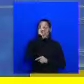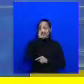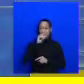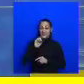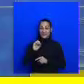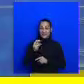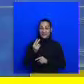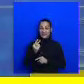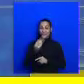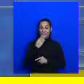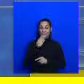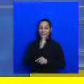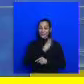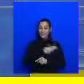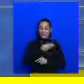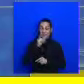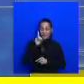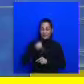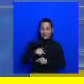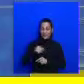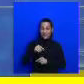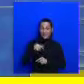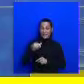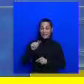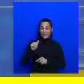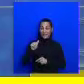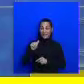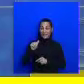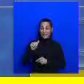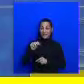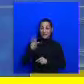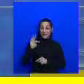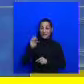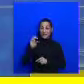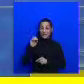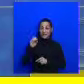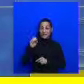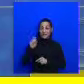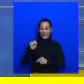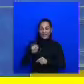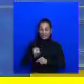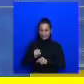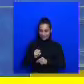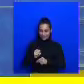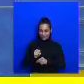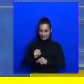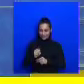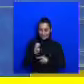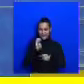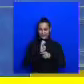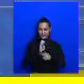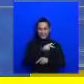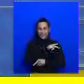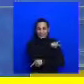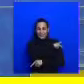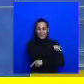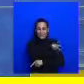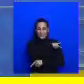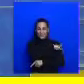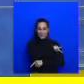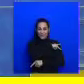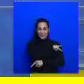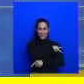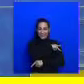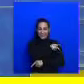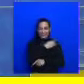Amarela 02. E o time do coração é Autos do Piauí. Autos